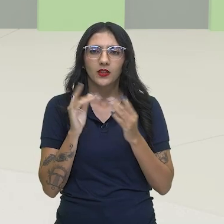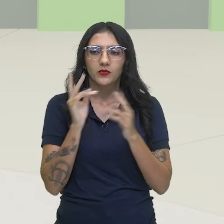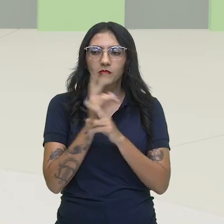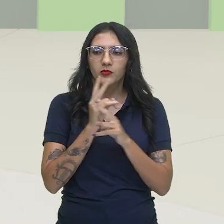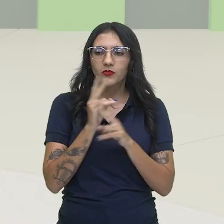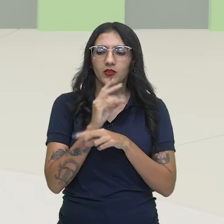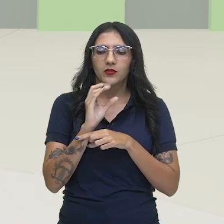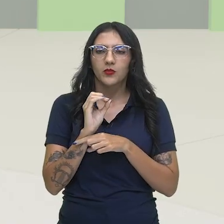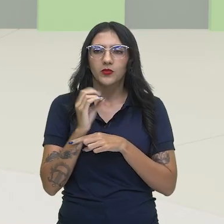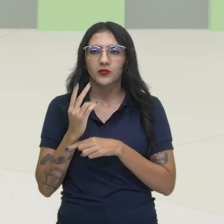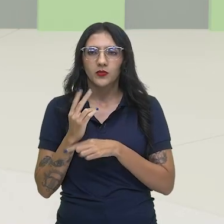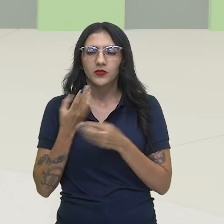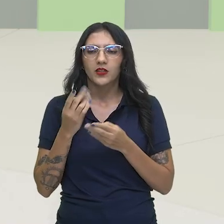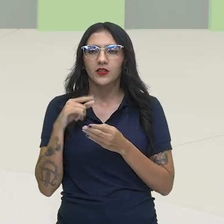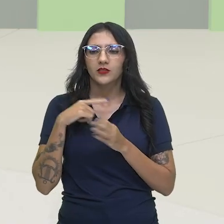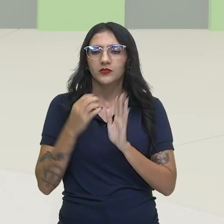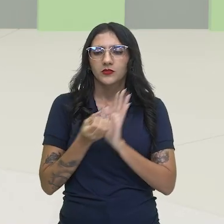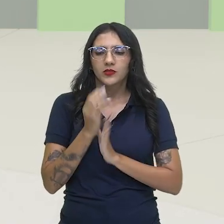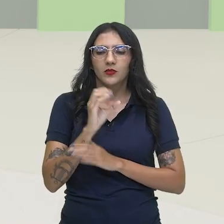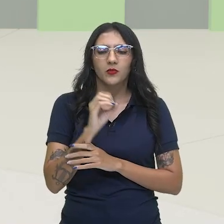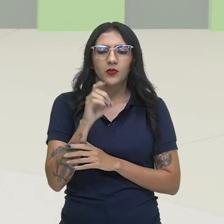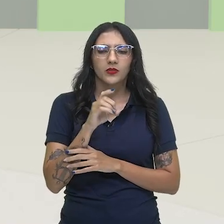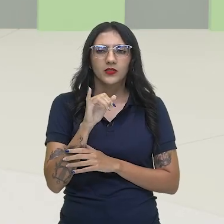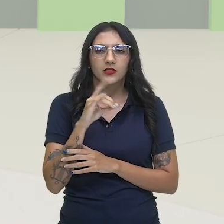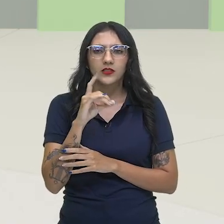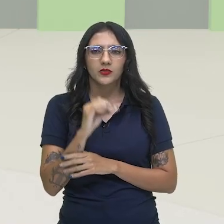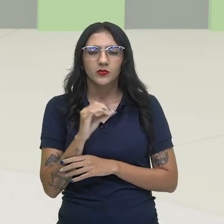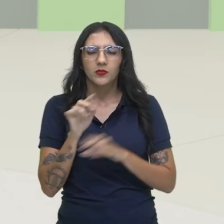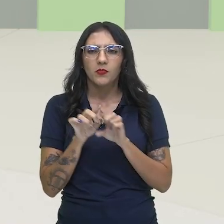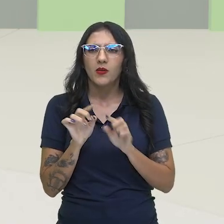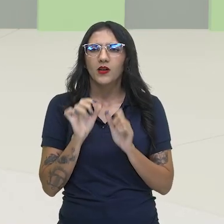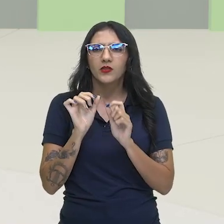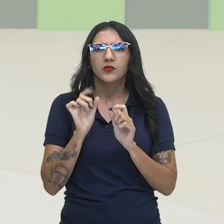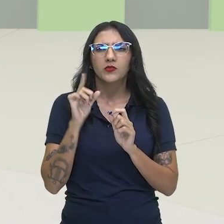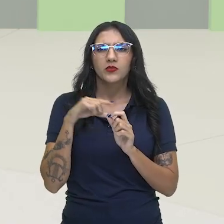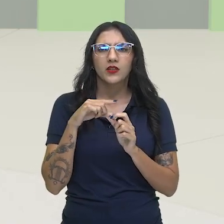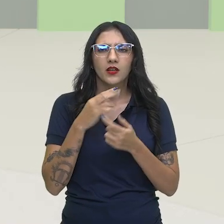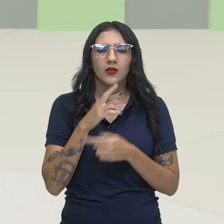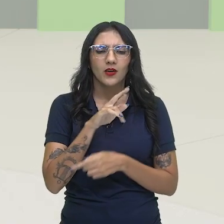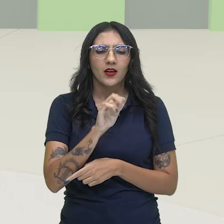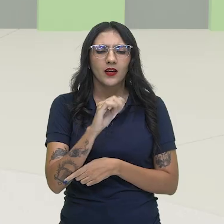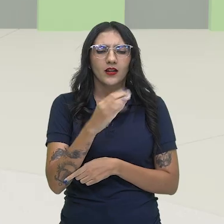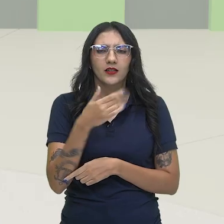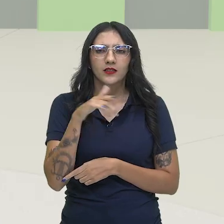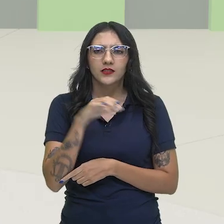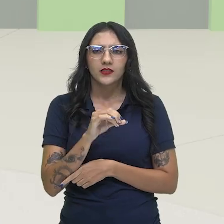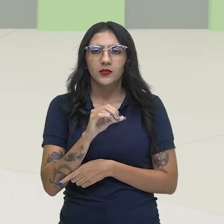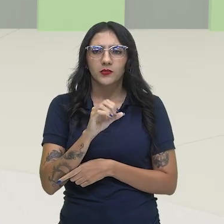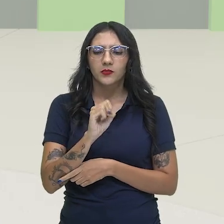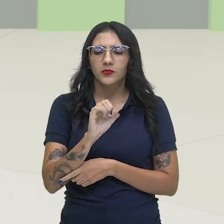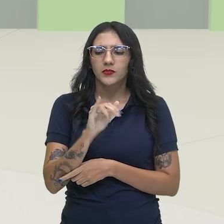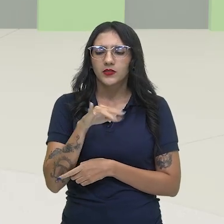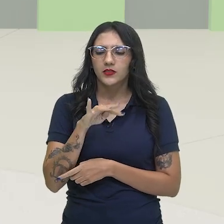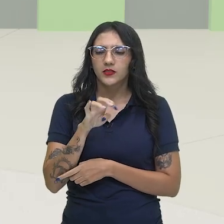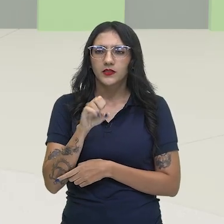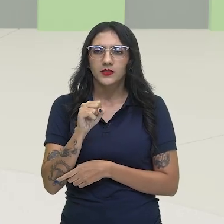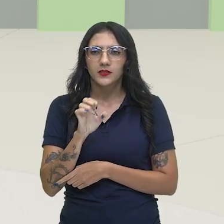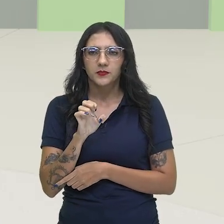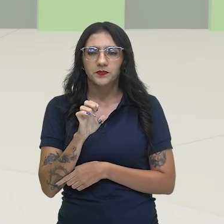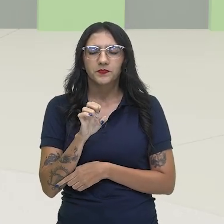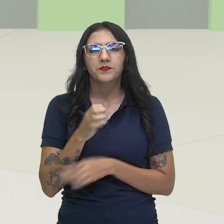formava o óxido de magnésio. O que seria uma reação de síntese? É um tipo mais